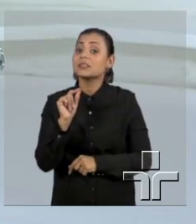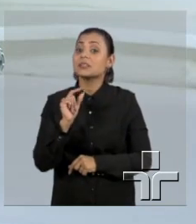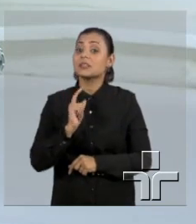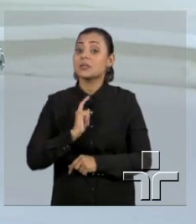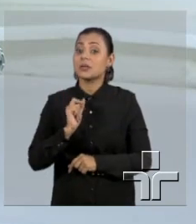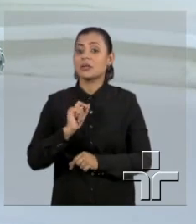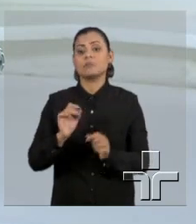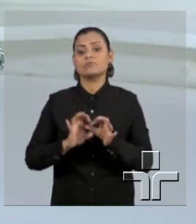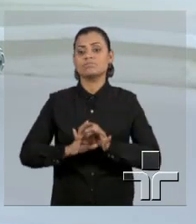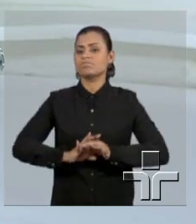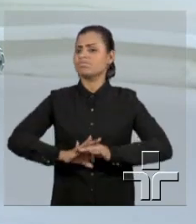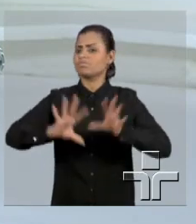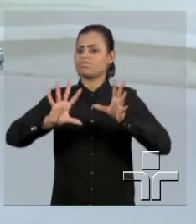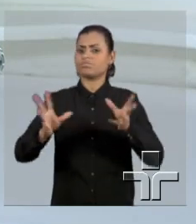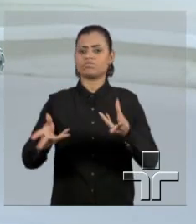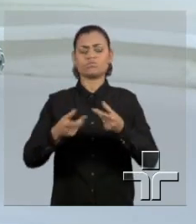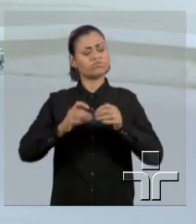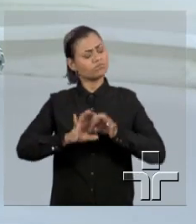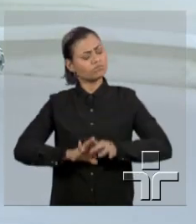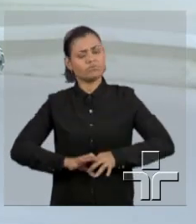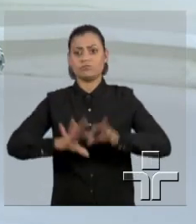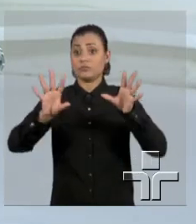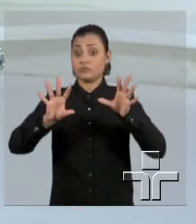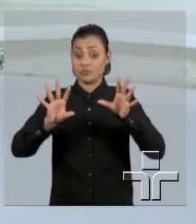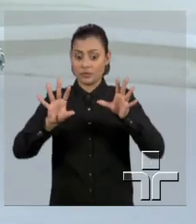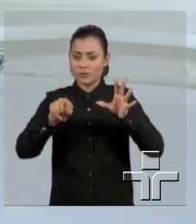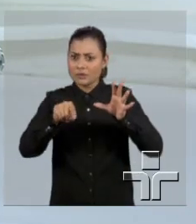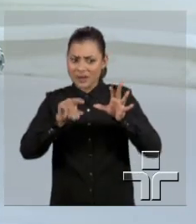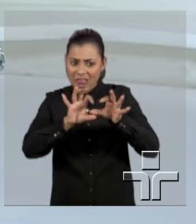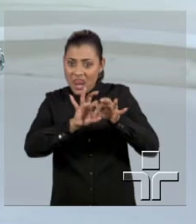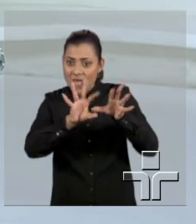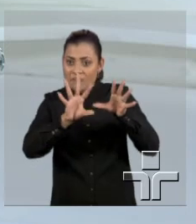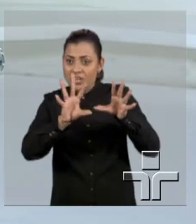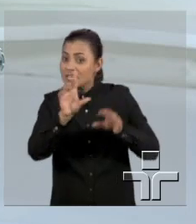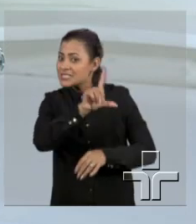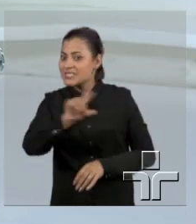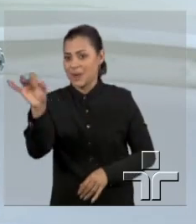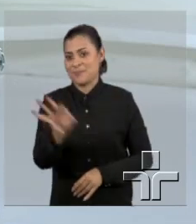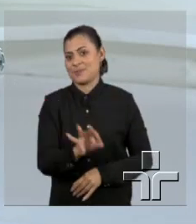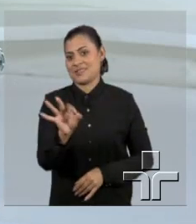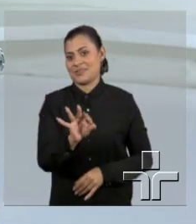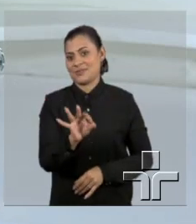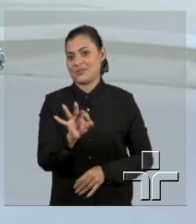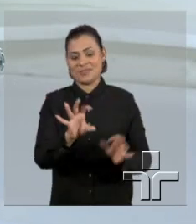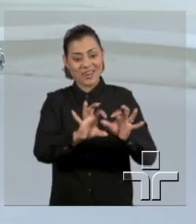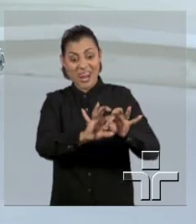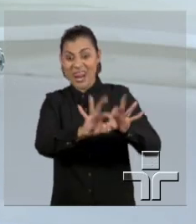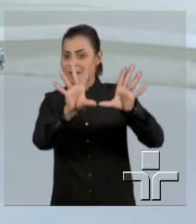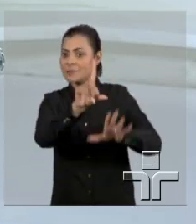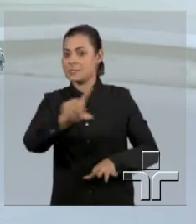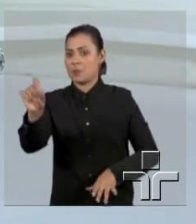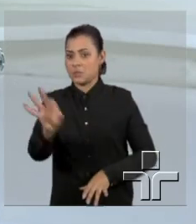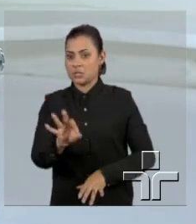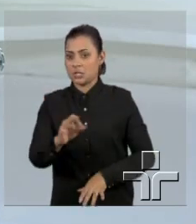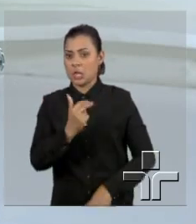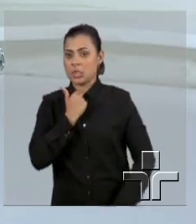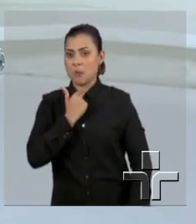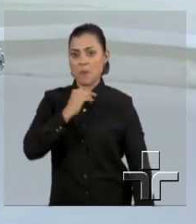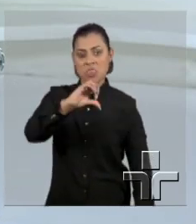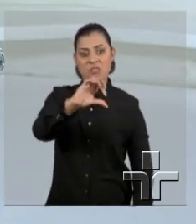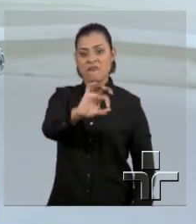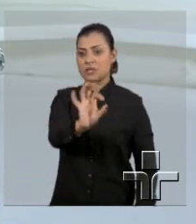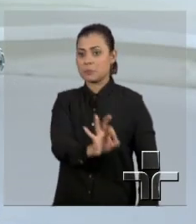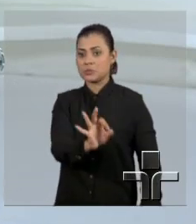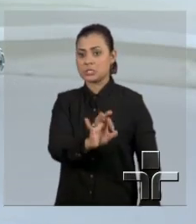de plena. Não é? E o pleno é o cheio, é o íntegro, é o compacto, que não admite frincha, não